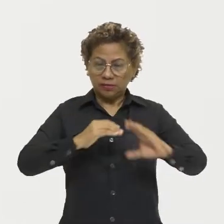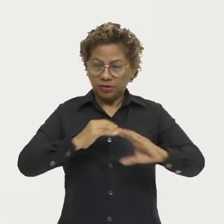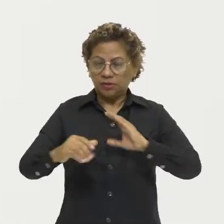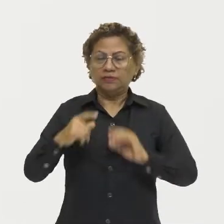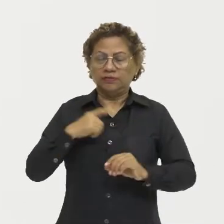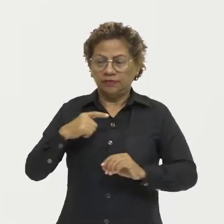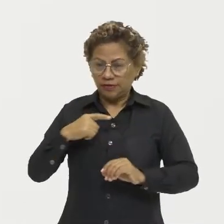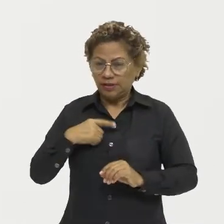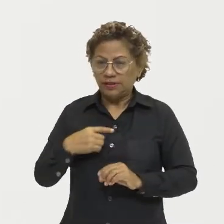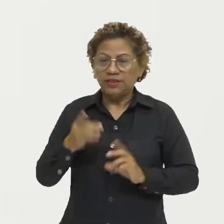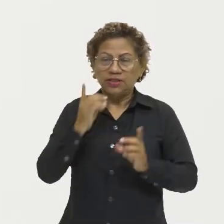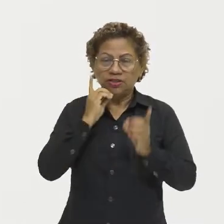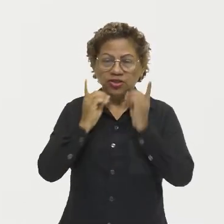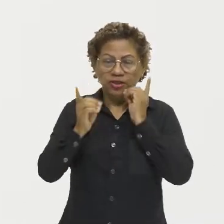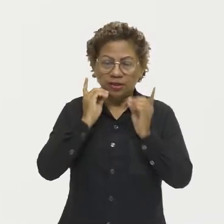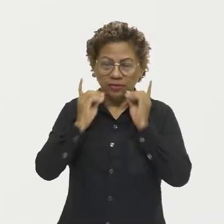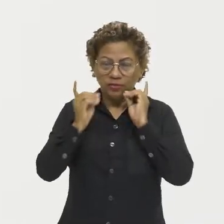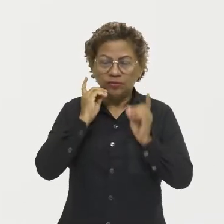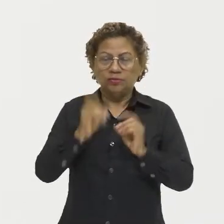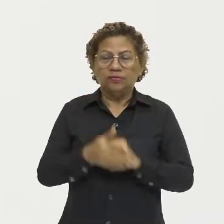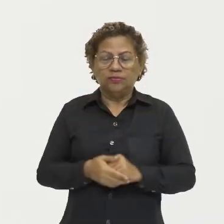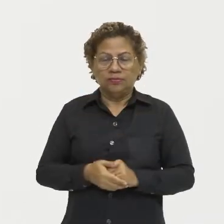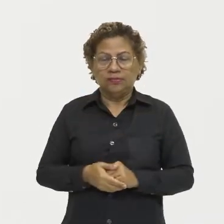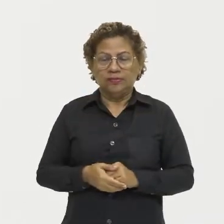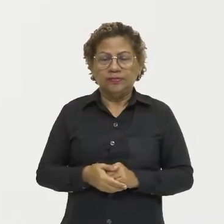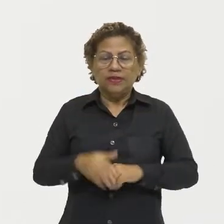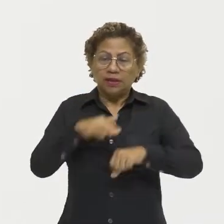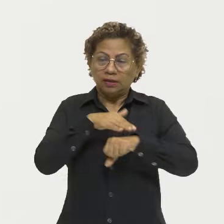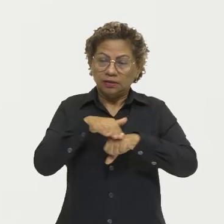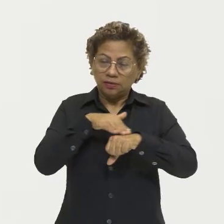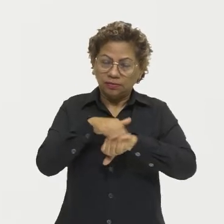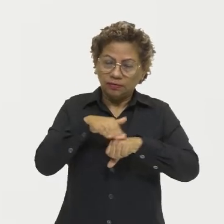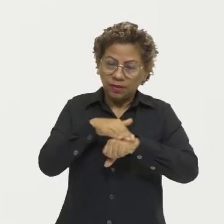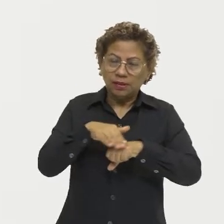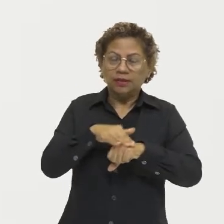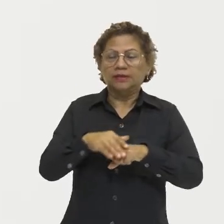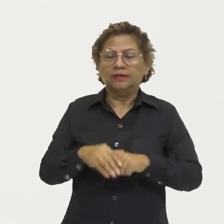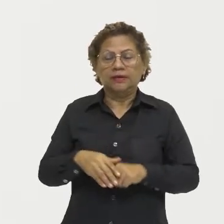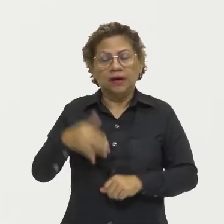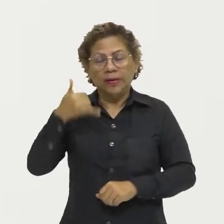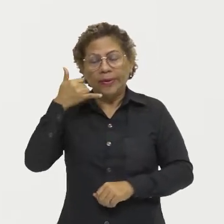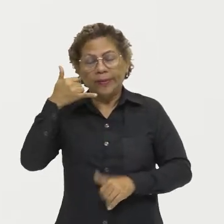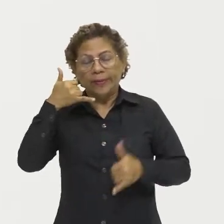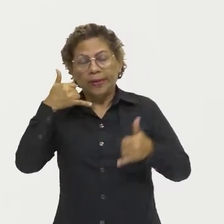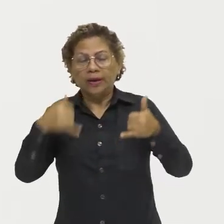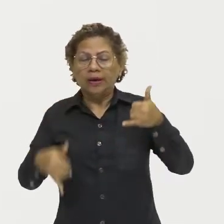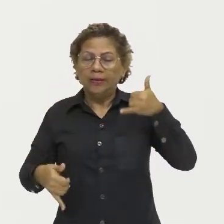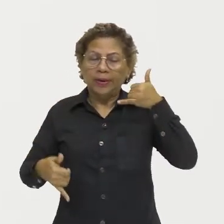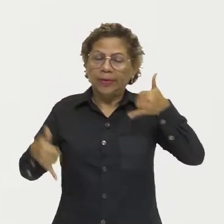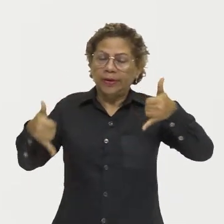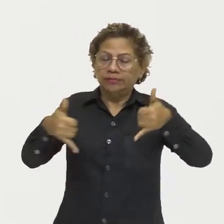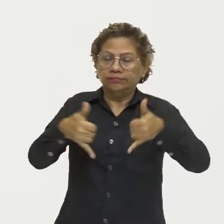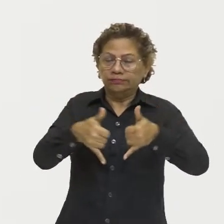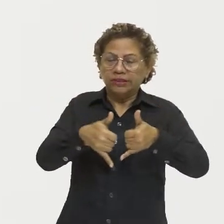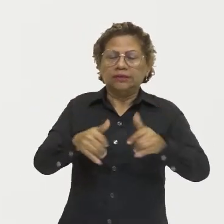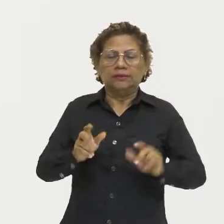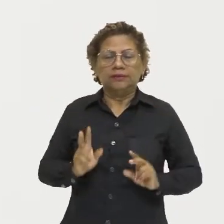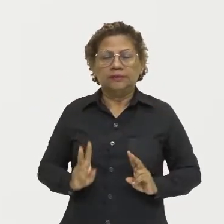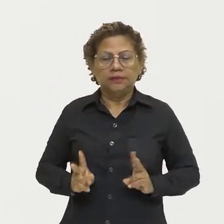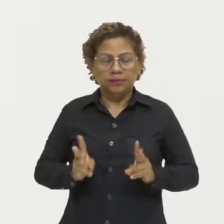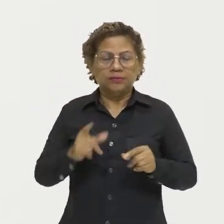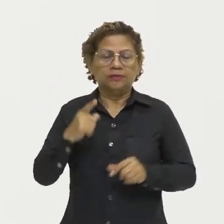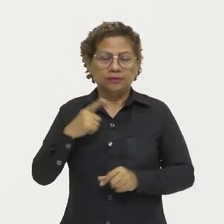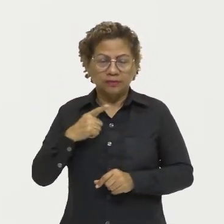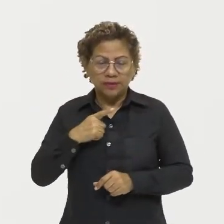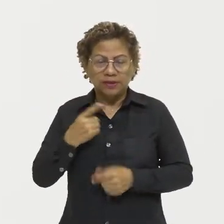nos diálogos, né? Nas conversas, nas ligações telefônicas, porque sempre vai estar